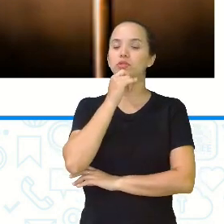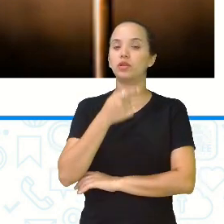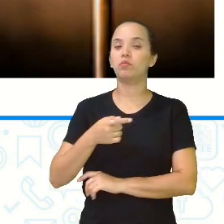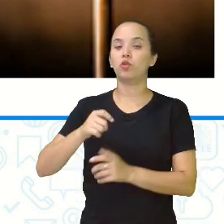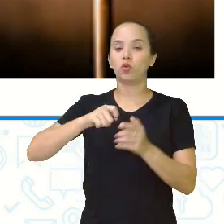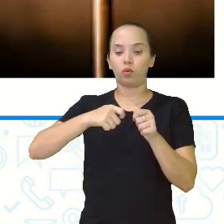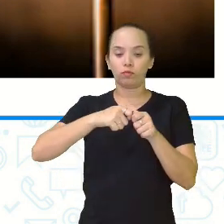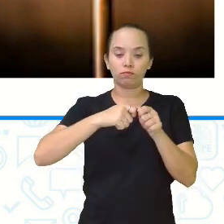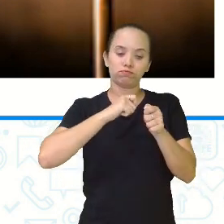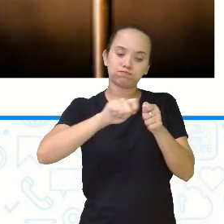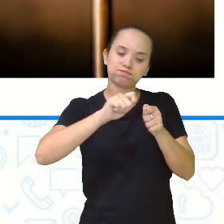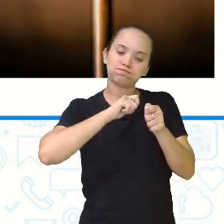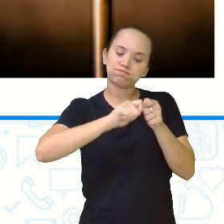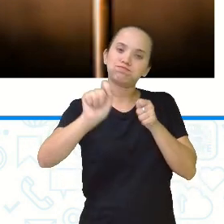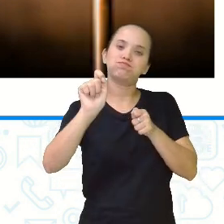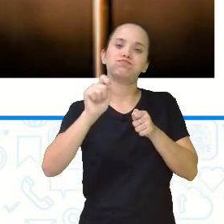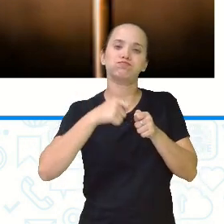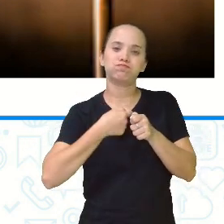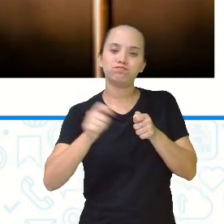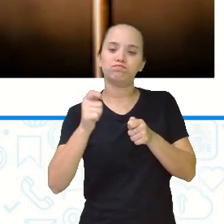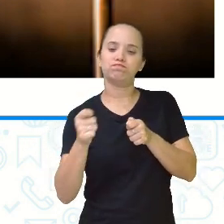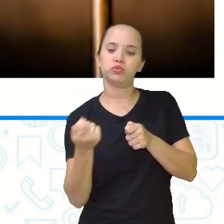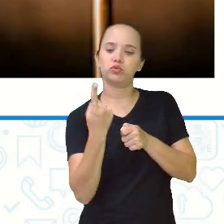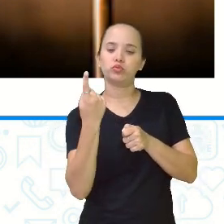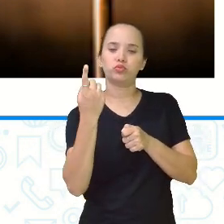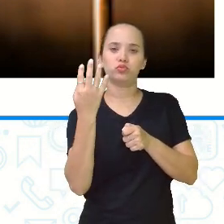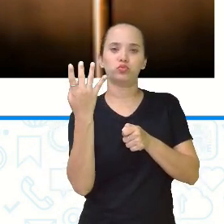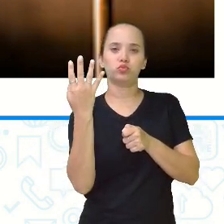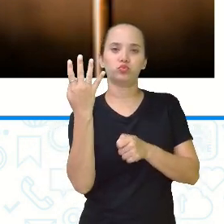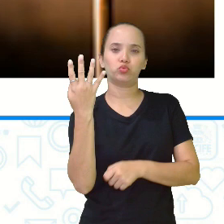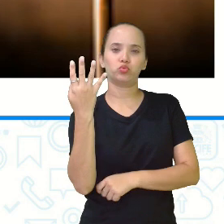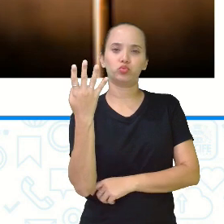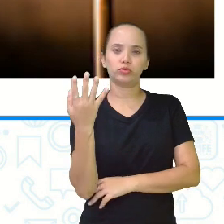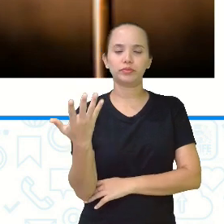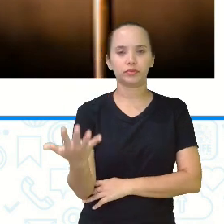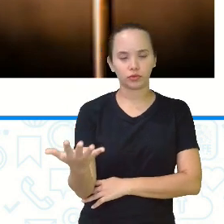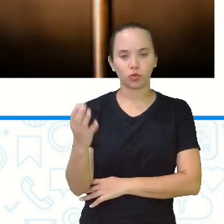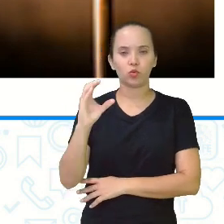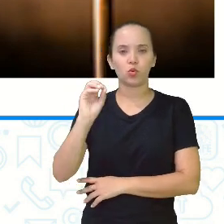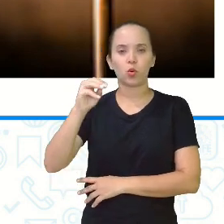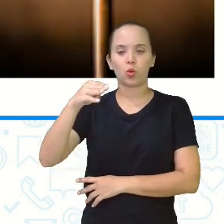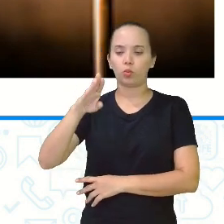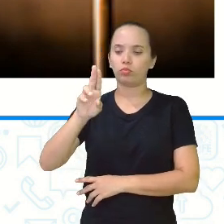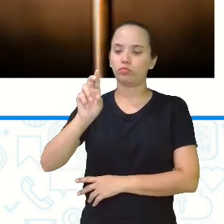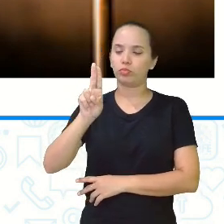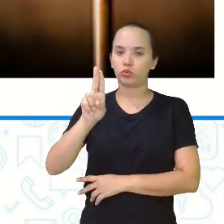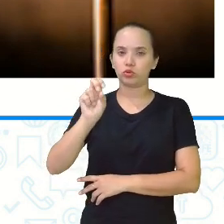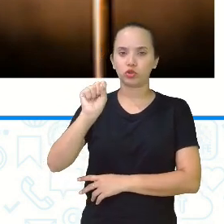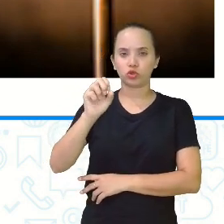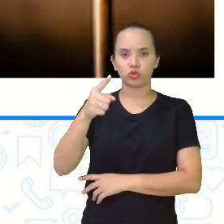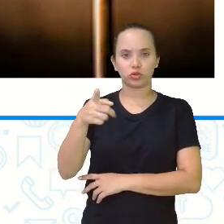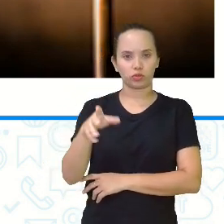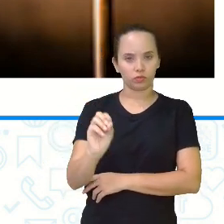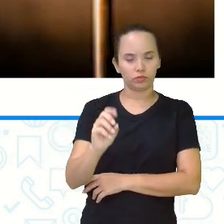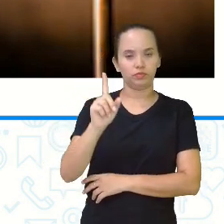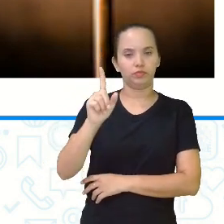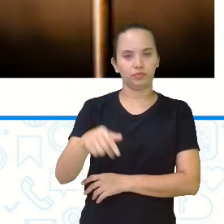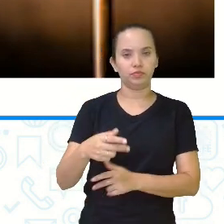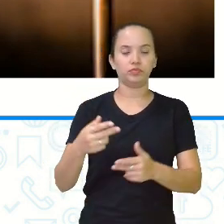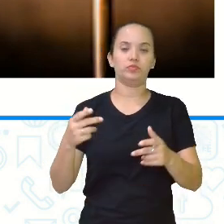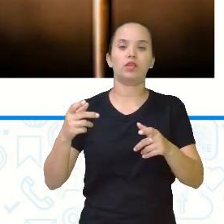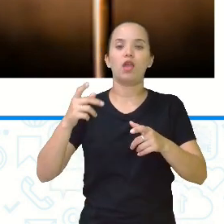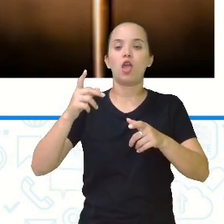chama acesa. Combustão é toda reação química em que um combustível, material